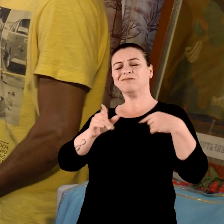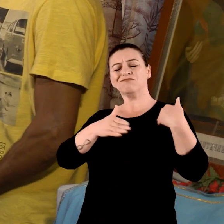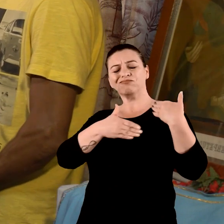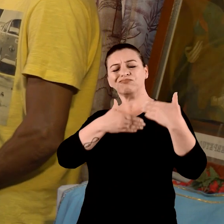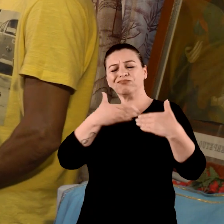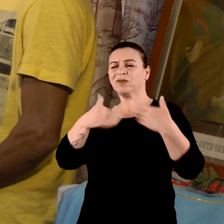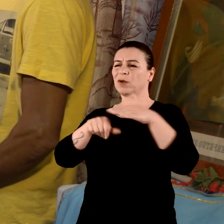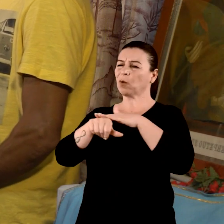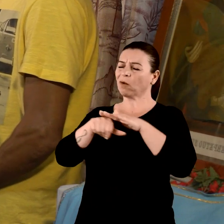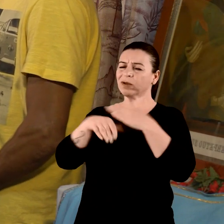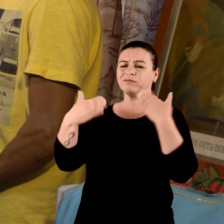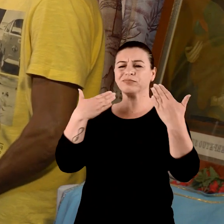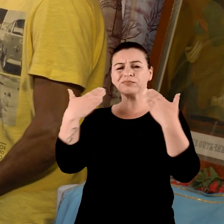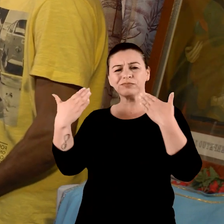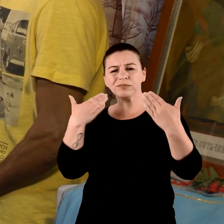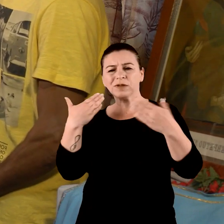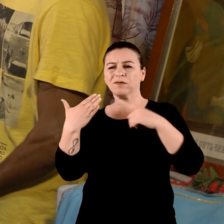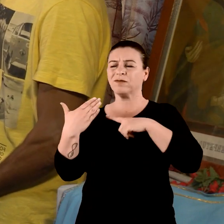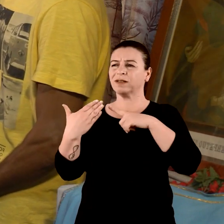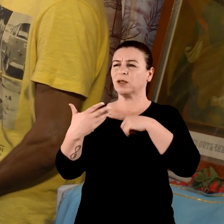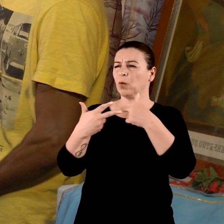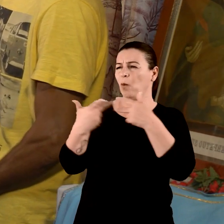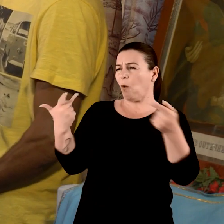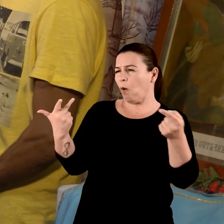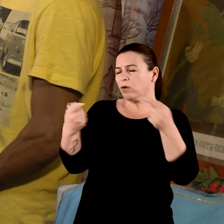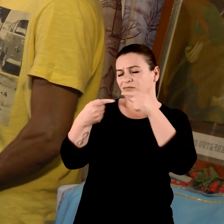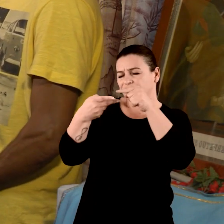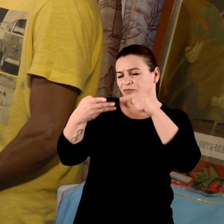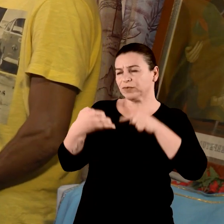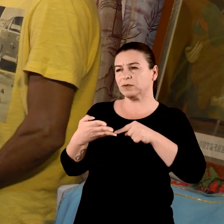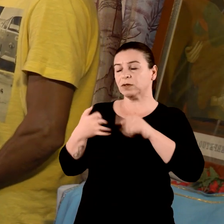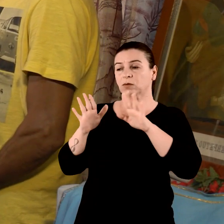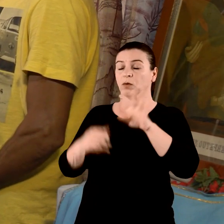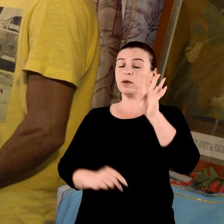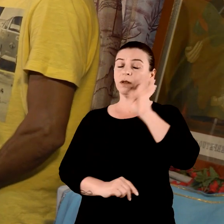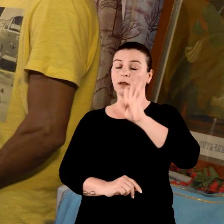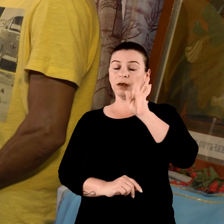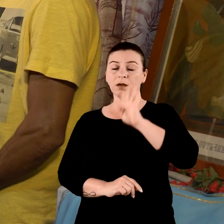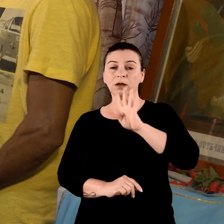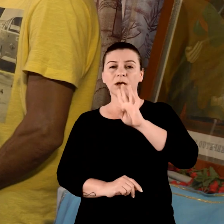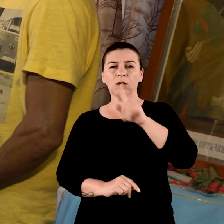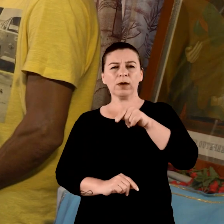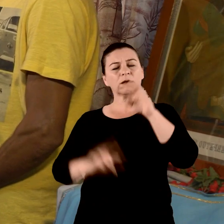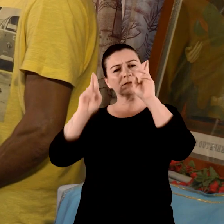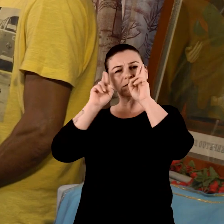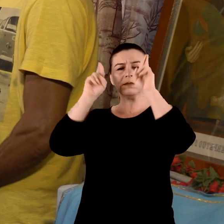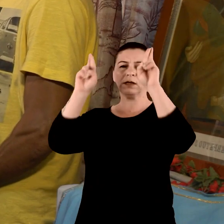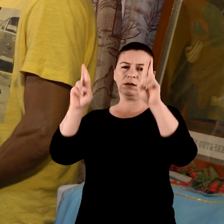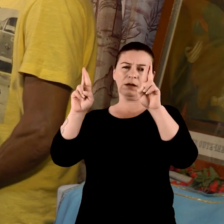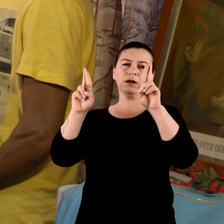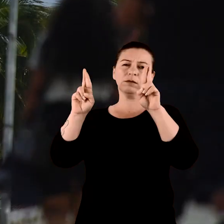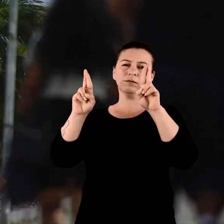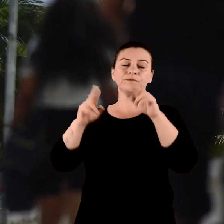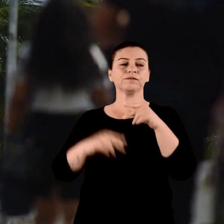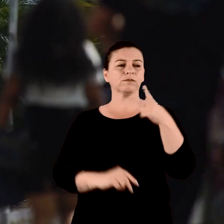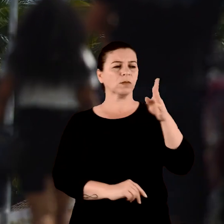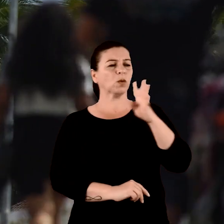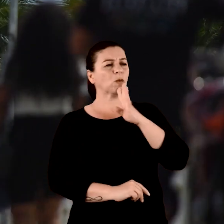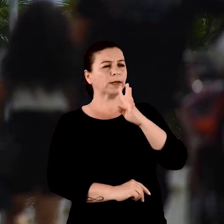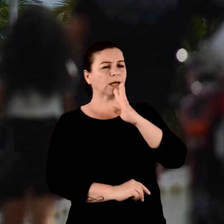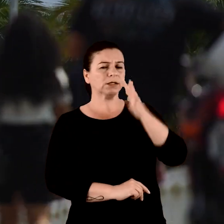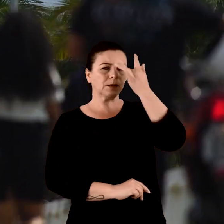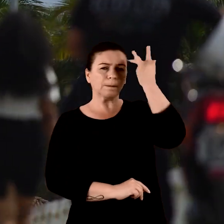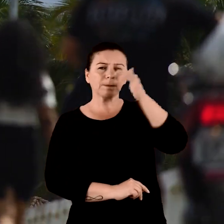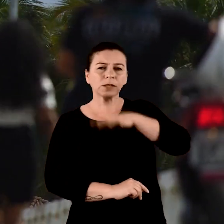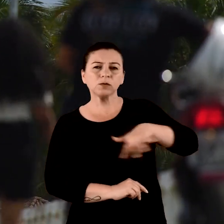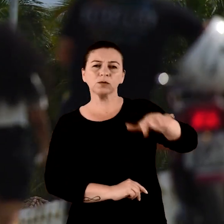com o tempo a gente vai também conversando com outras pessoas, vai adquirindo outros pontos de vista, né? E uma coisa muito bacana é respeitar.